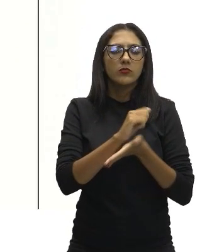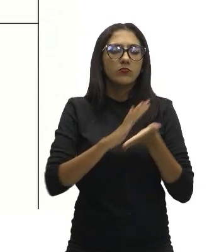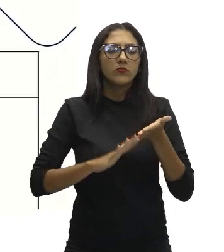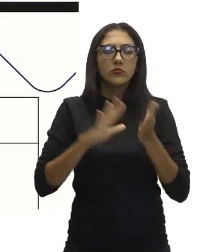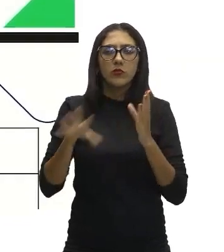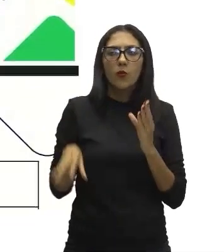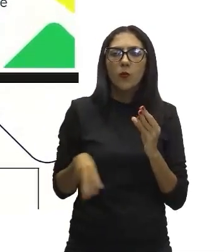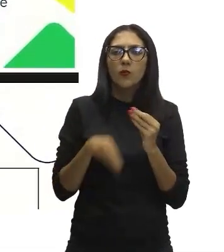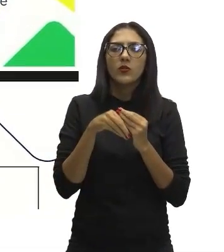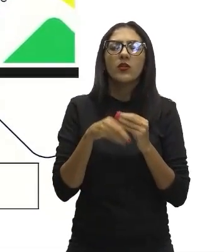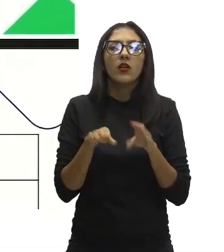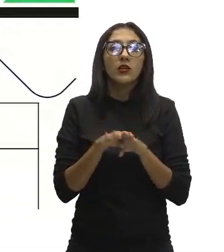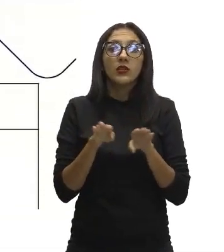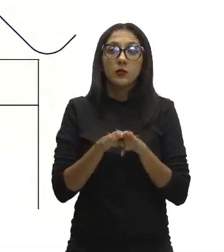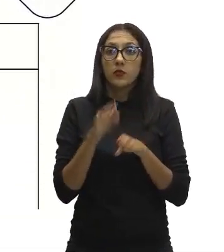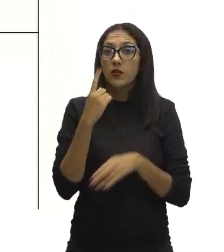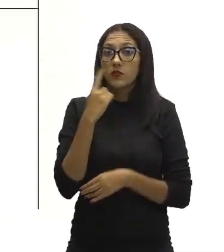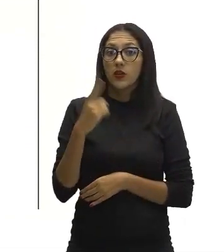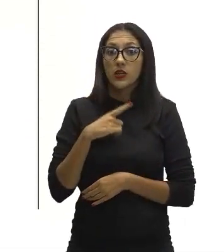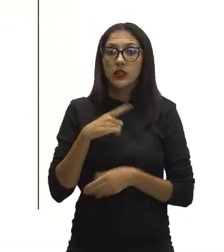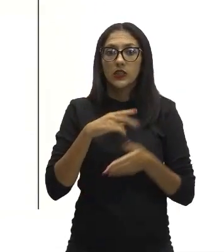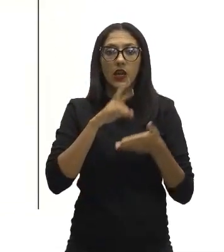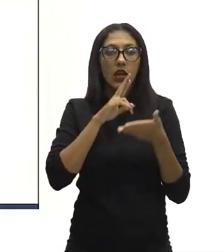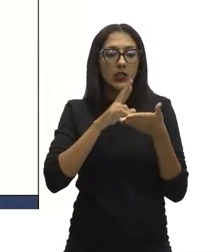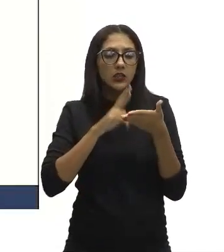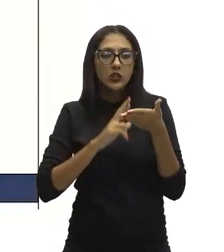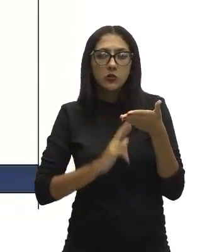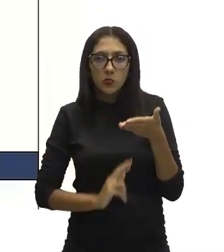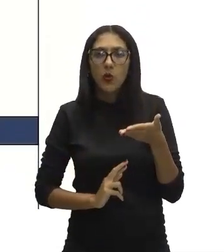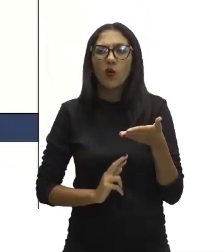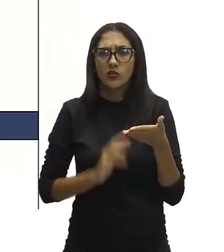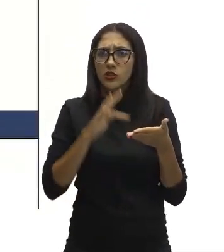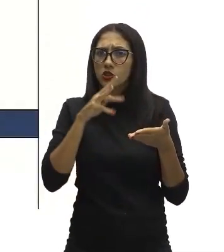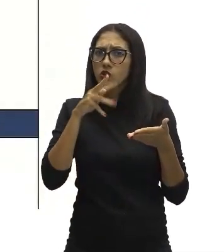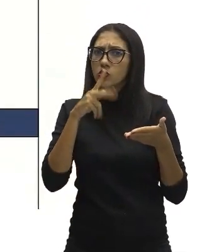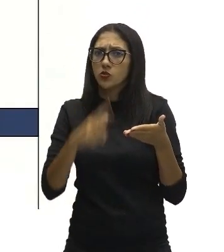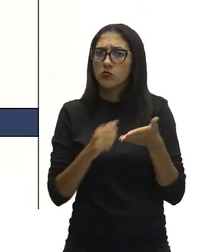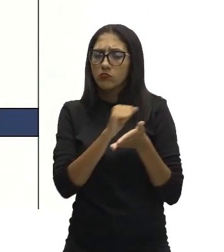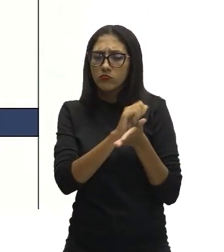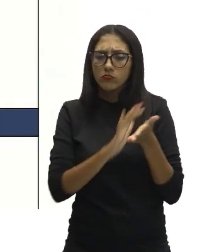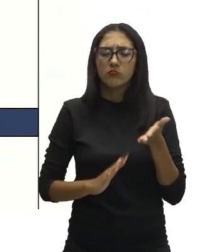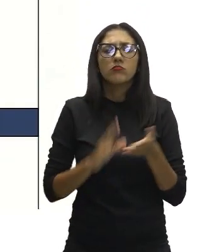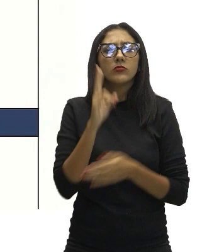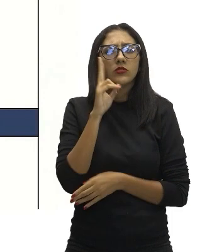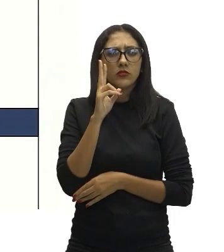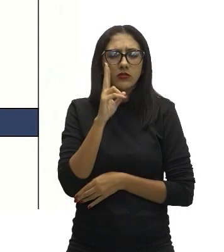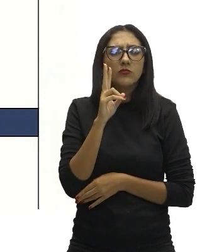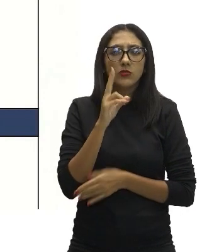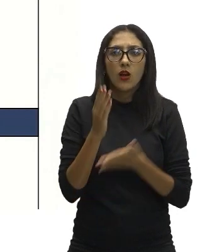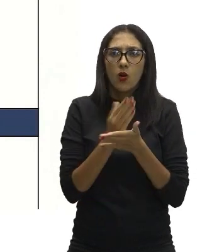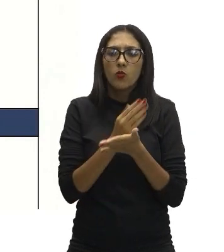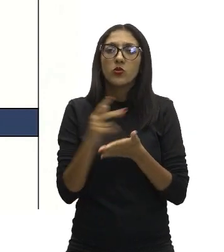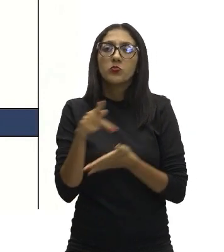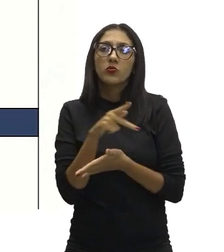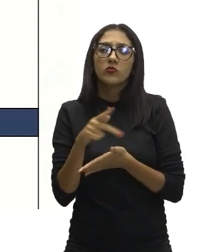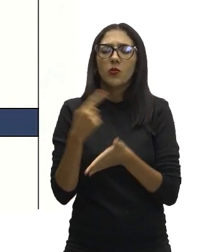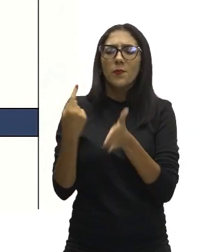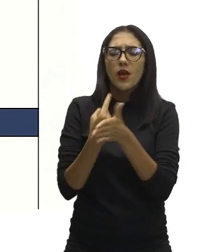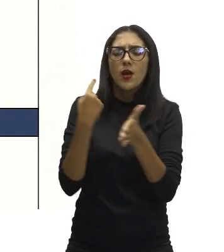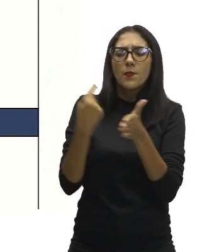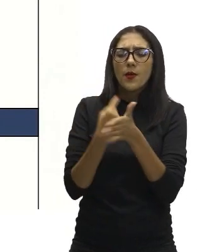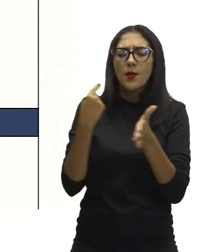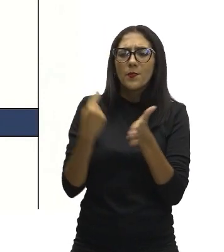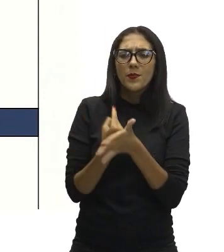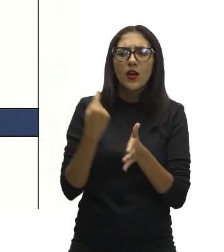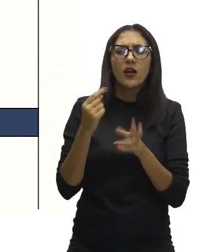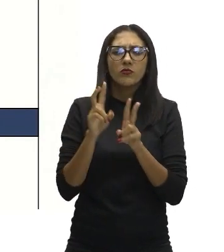a gente tem o gabarito das nossas questões, né, que a gente viu aí durante a nossa jornada, alguns professores questionando sobre a questão dos gabaritos, não virem mais